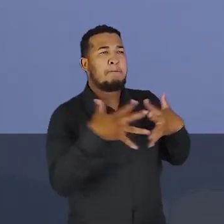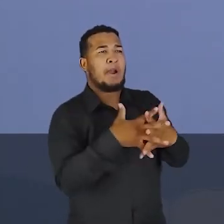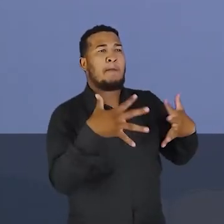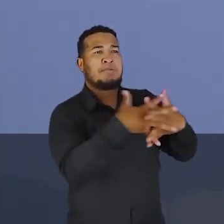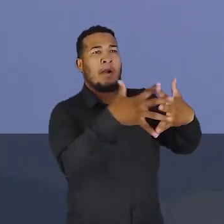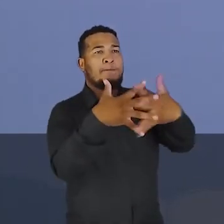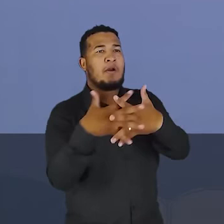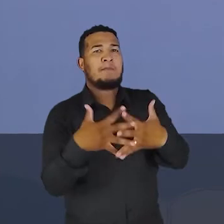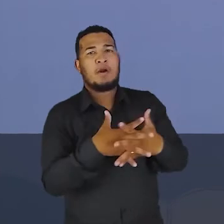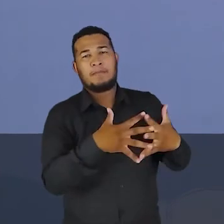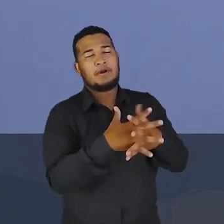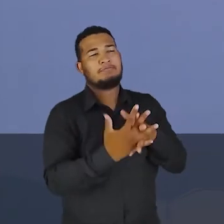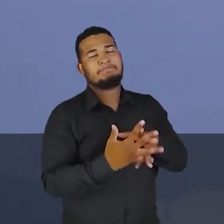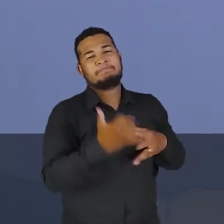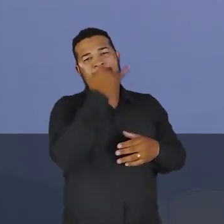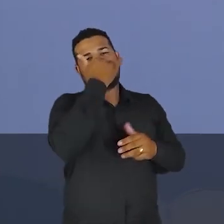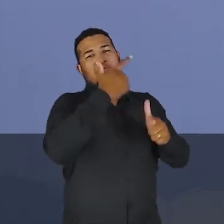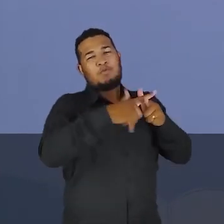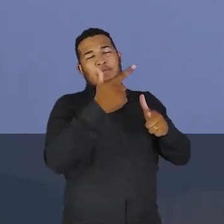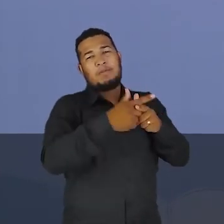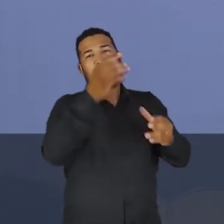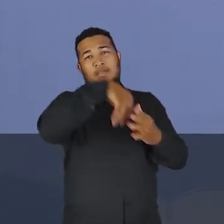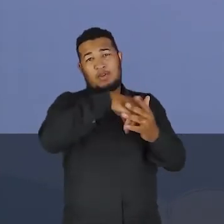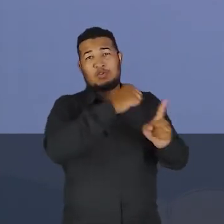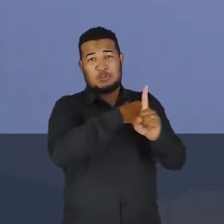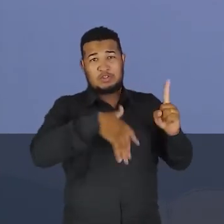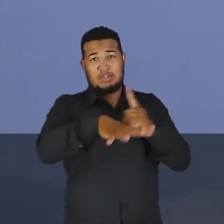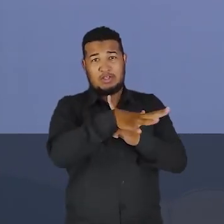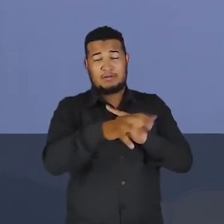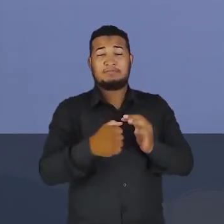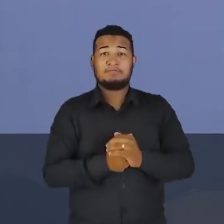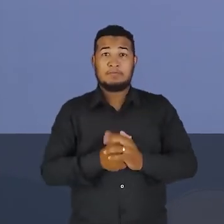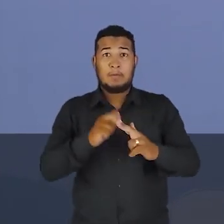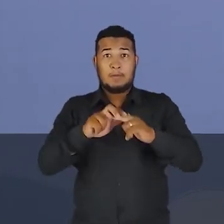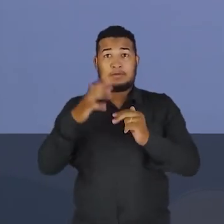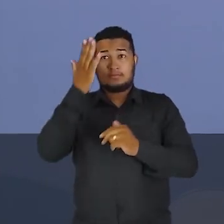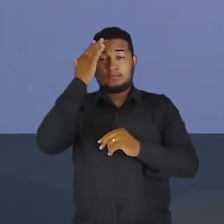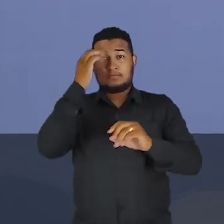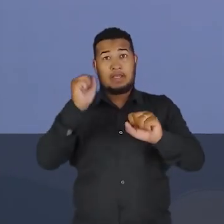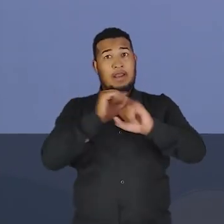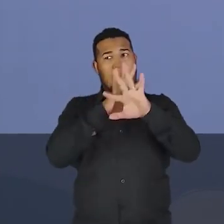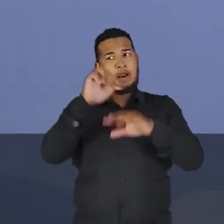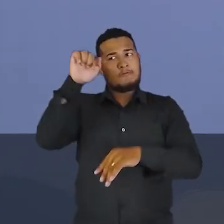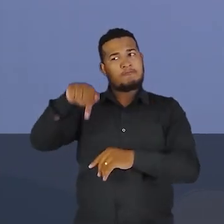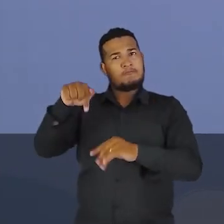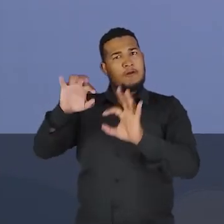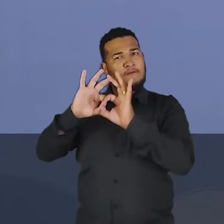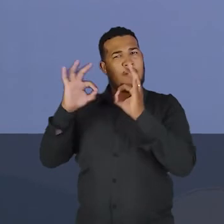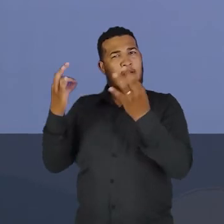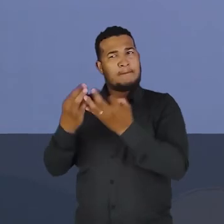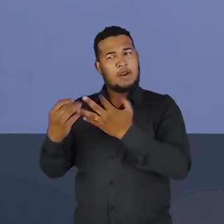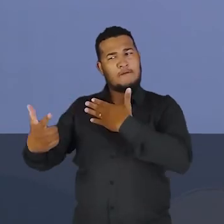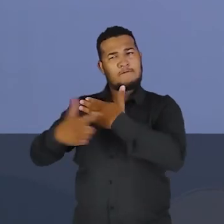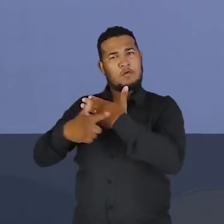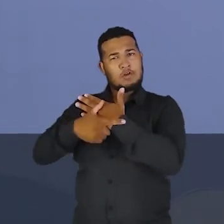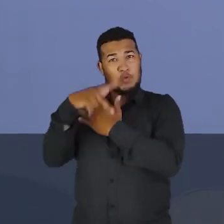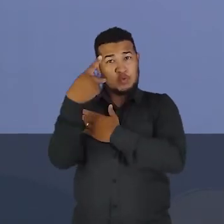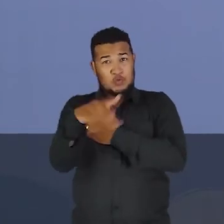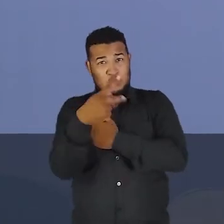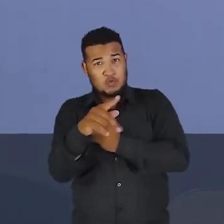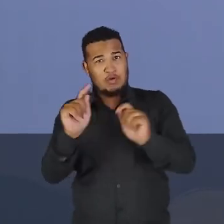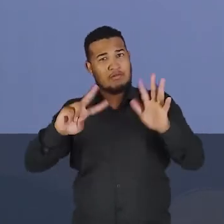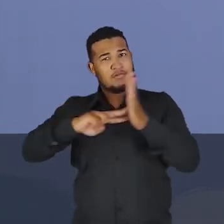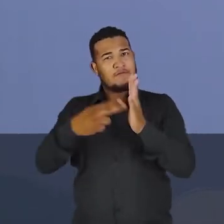inclusive violência na sociedade. Entendam, o seu papel dentro da família faz de você um